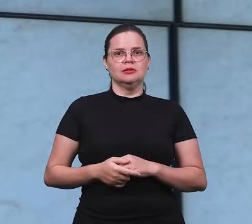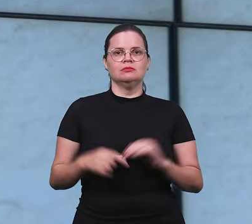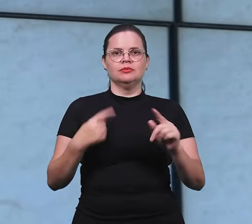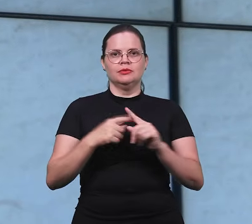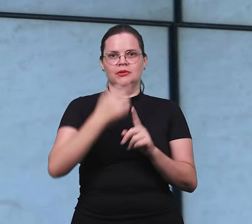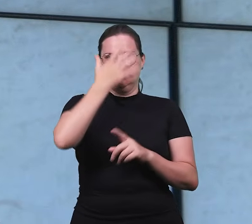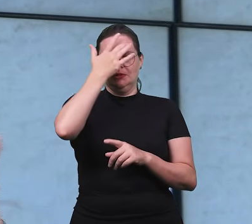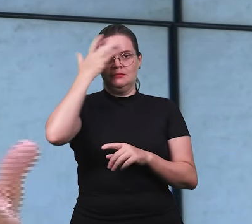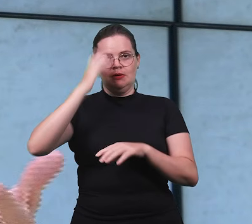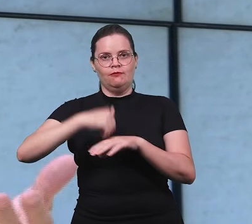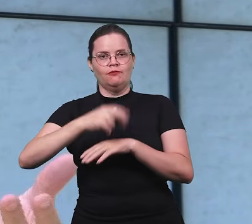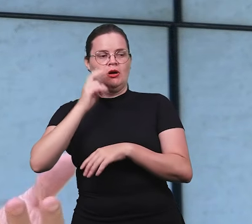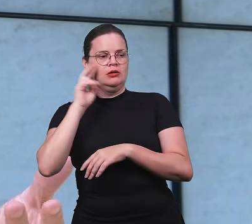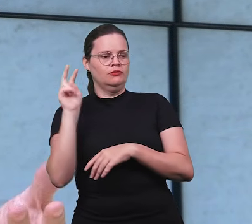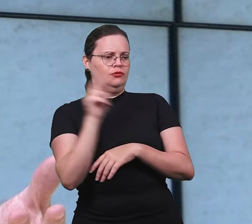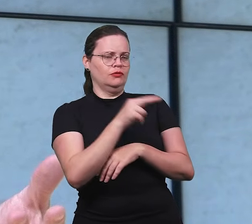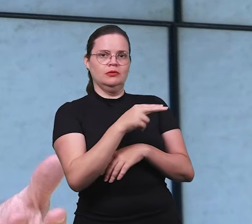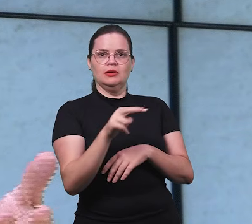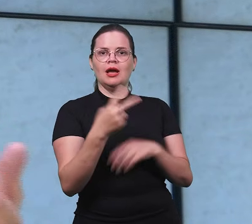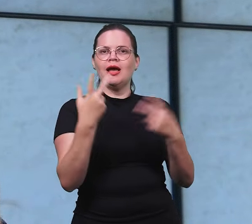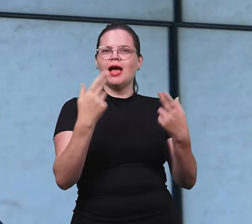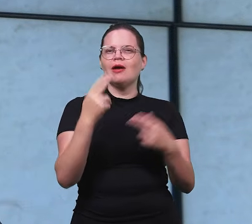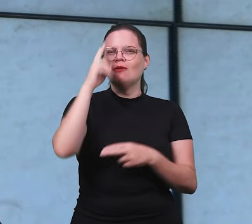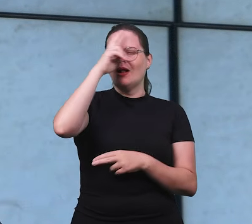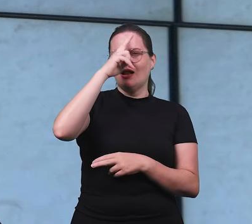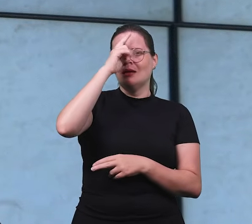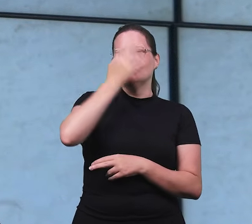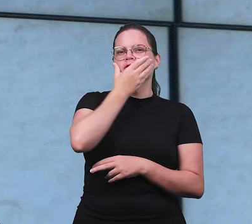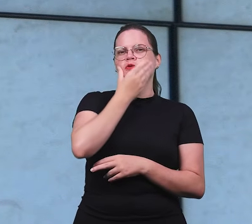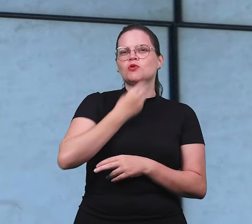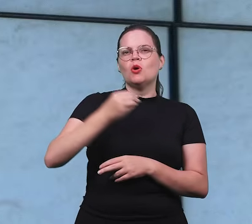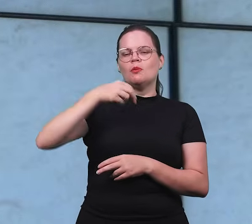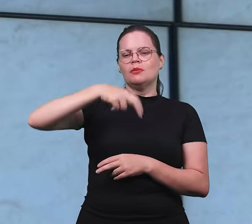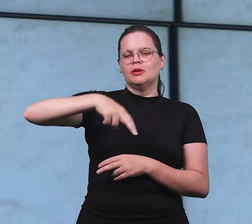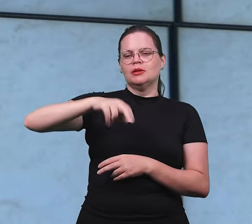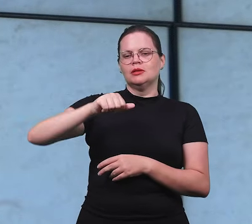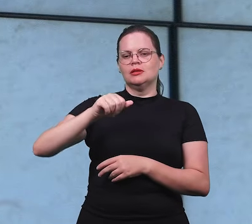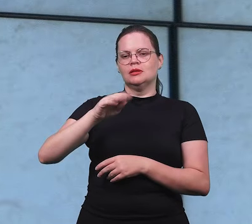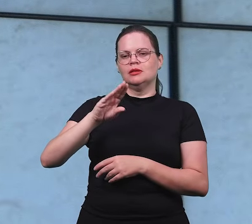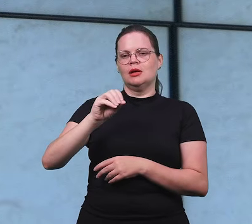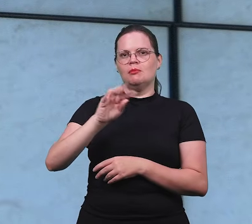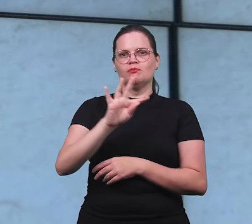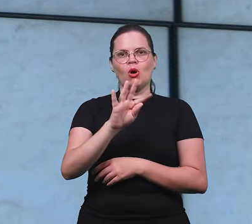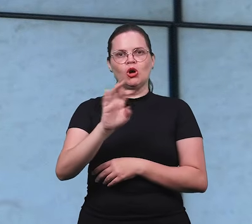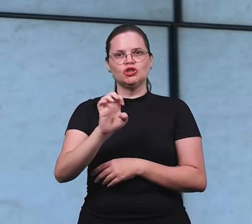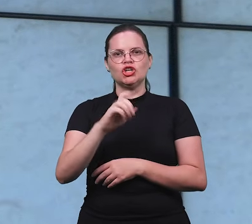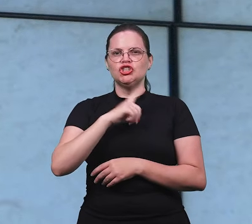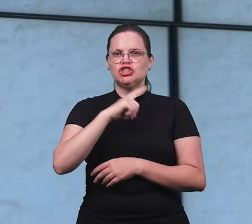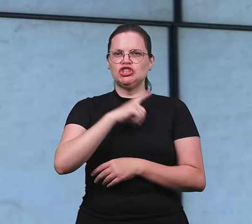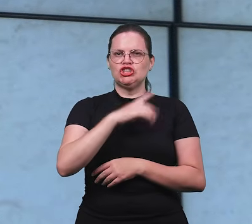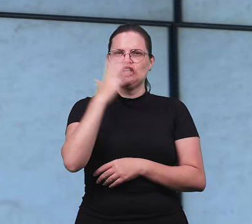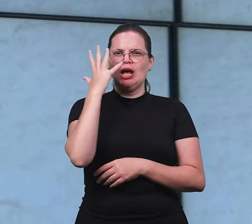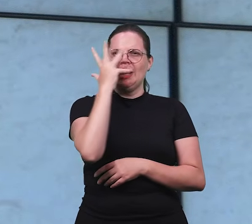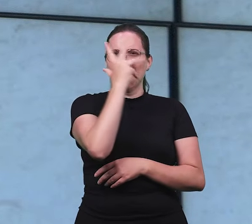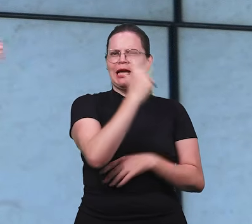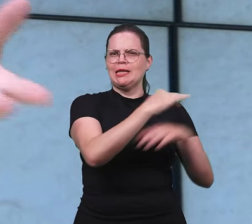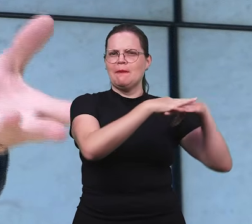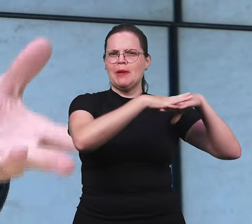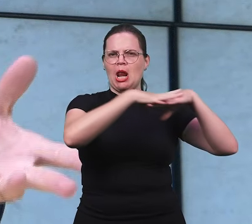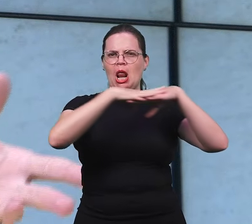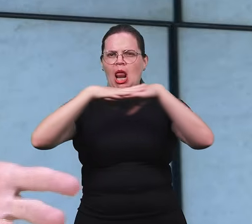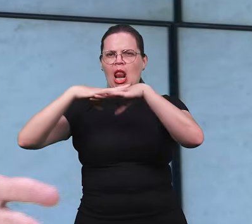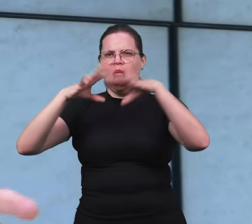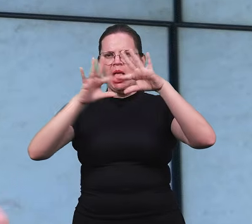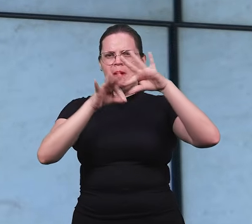observava, nós podemos lembrar lá do rei Acabe e Nabote, né? Nabote tinha uma linda vinha que saltou a atenção